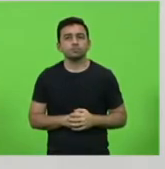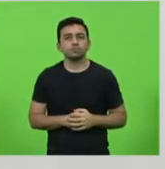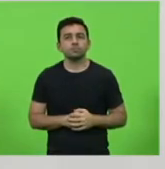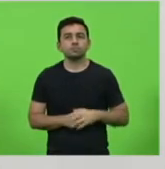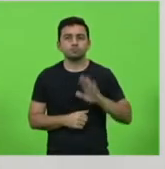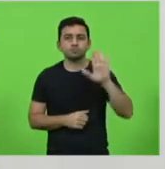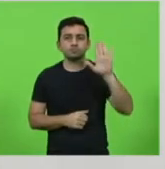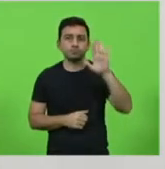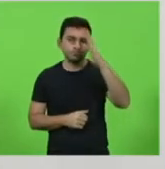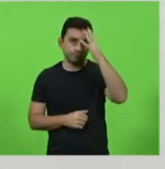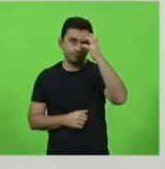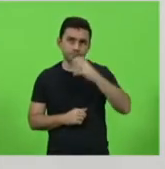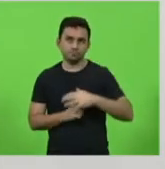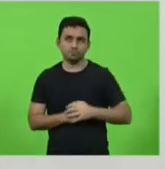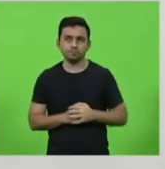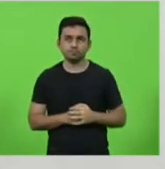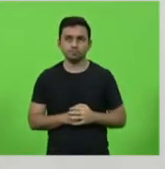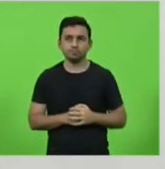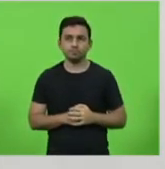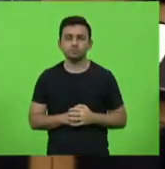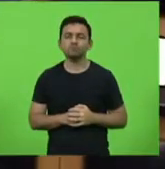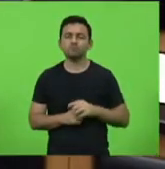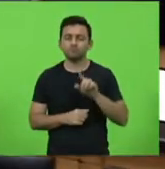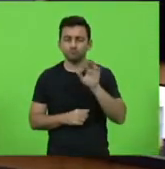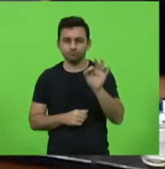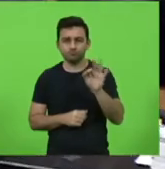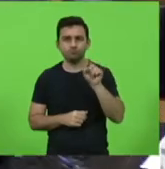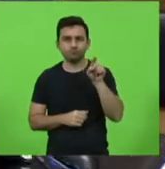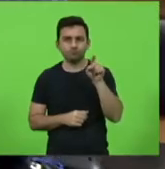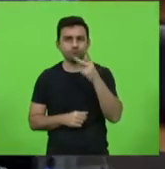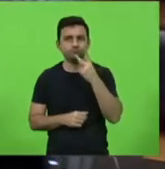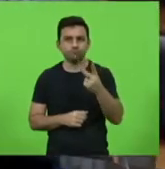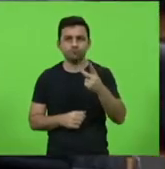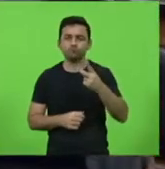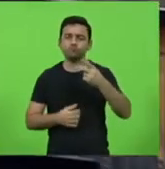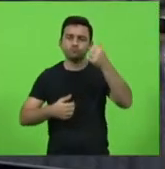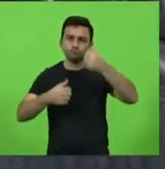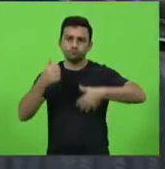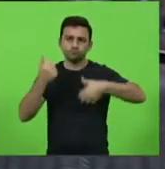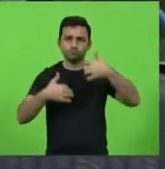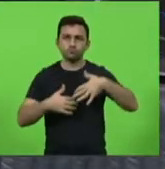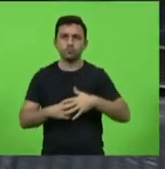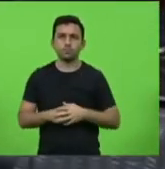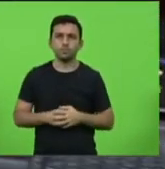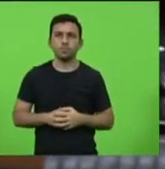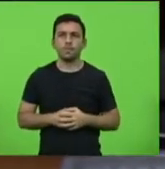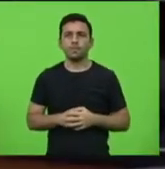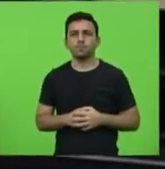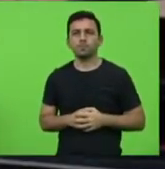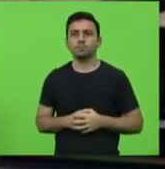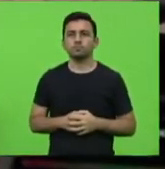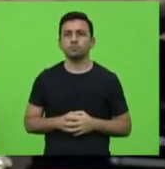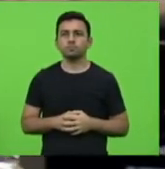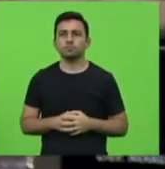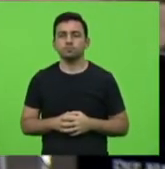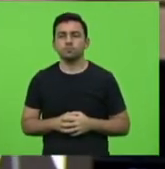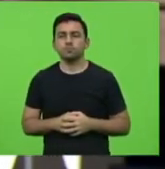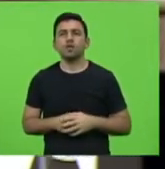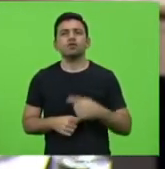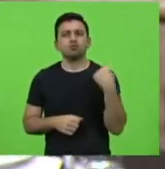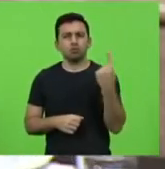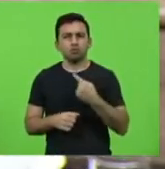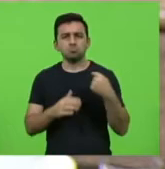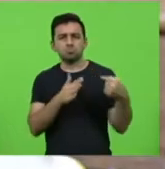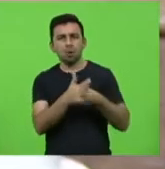Alba, muito bem colocada a sua argumentação, e até porque eu e Vossa Excelência fomos muito